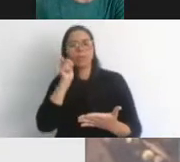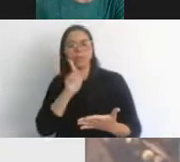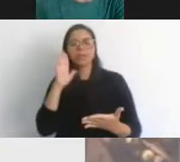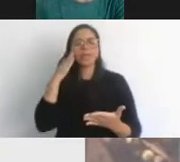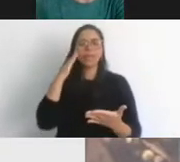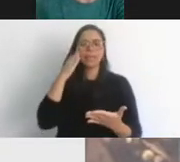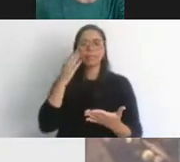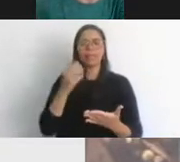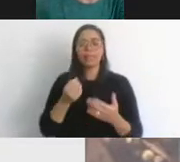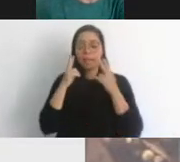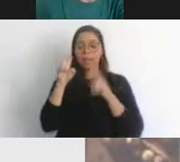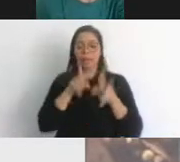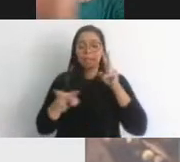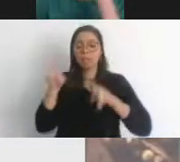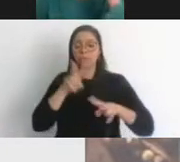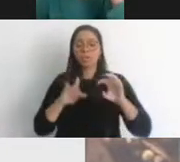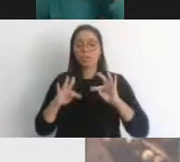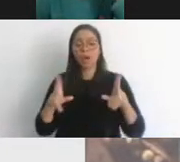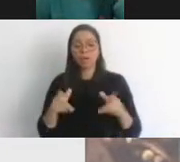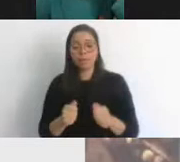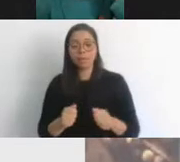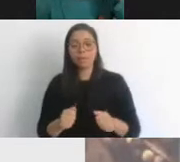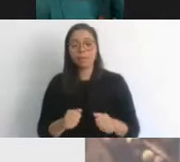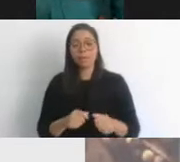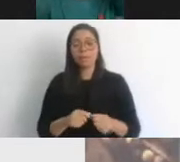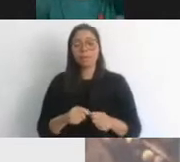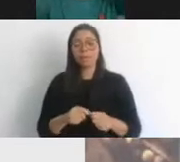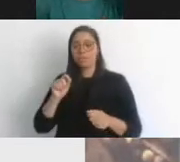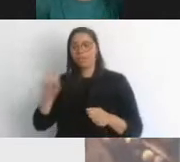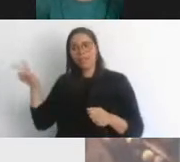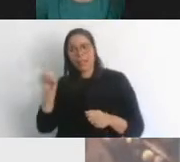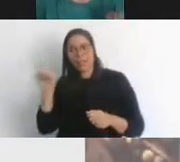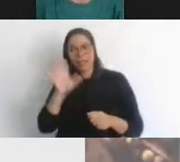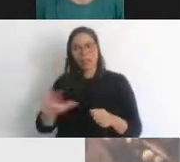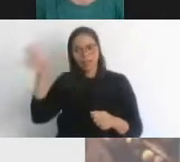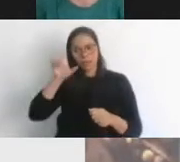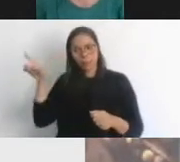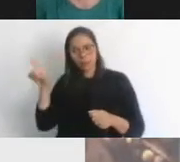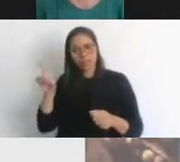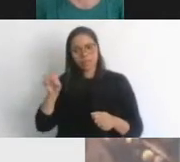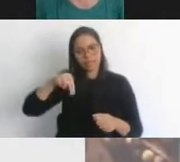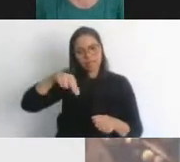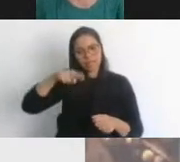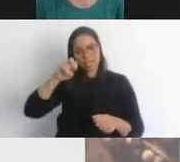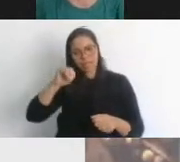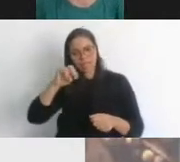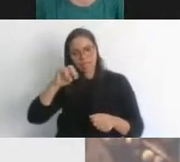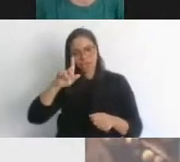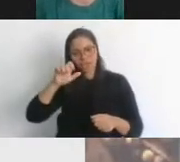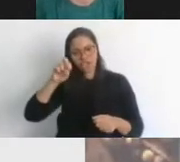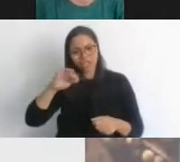é visual mesmo de que na Nigéria tinha mercado